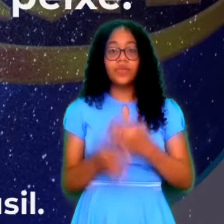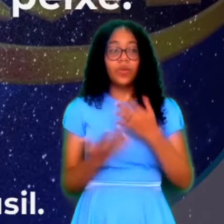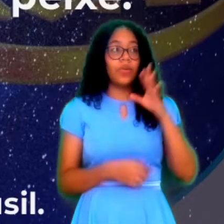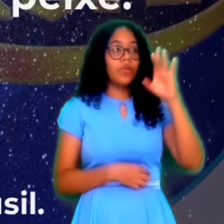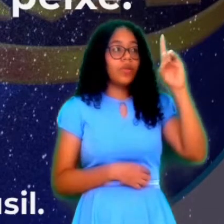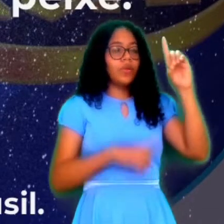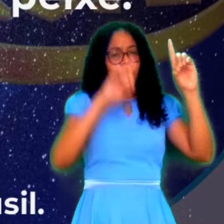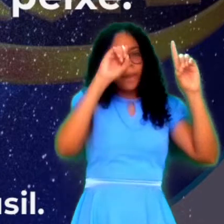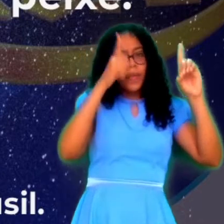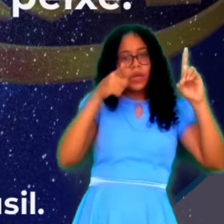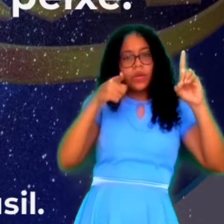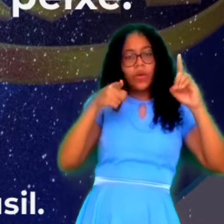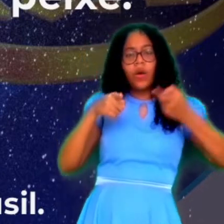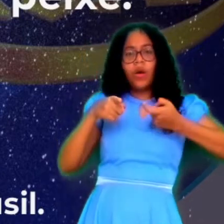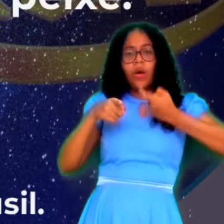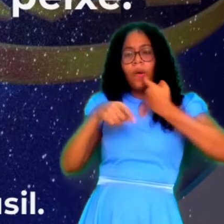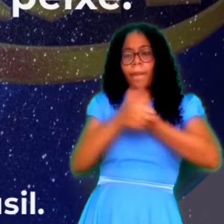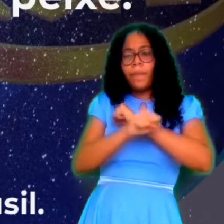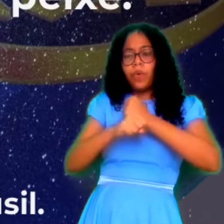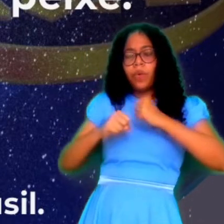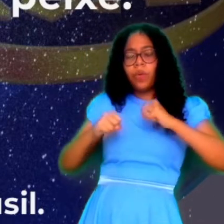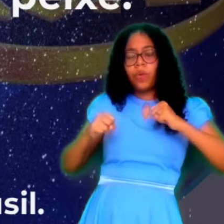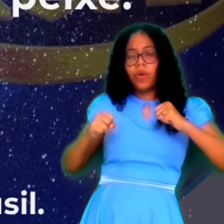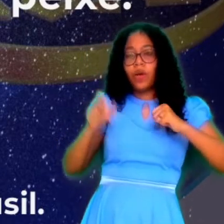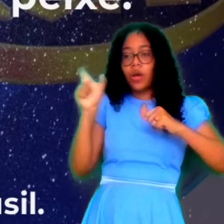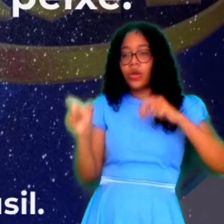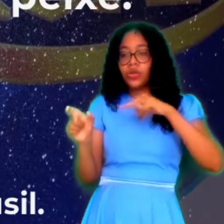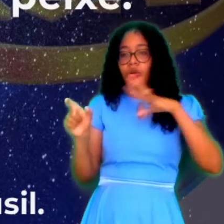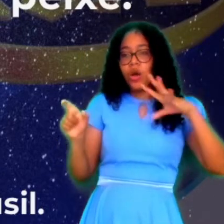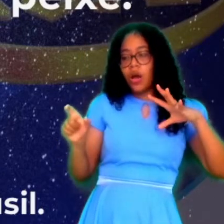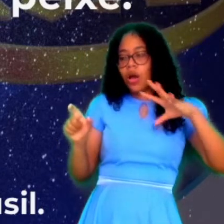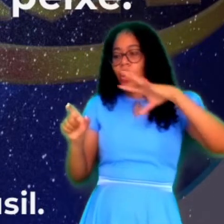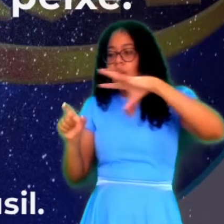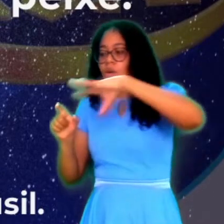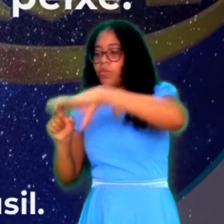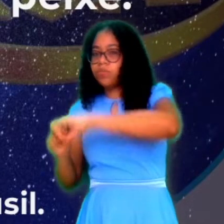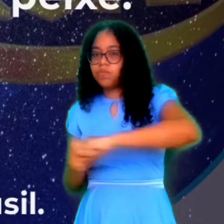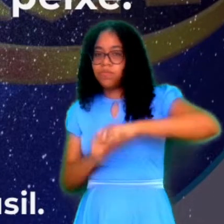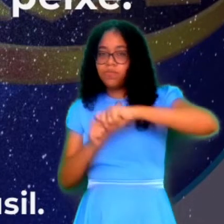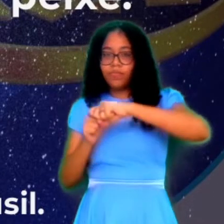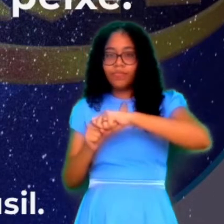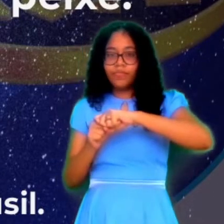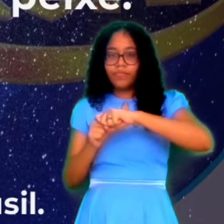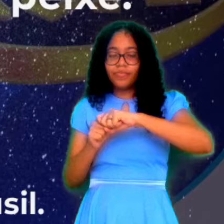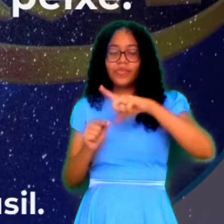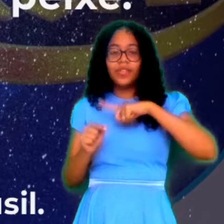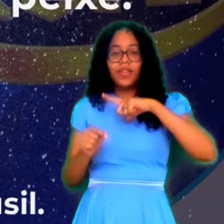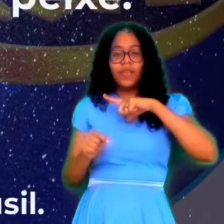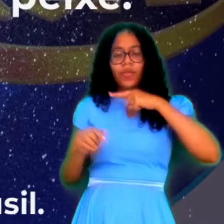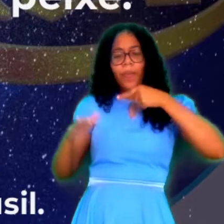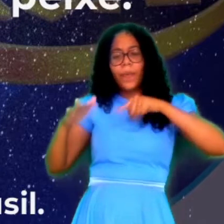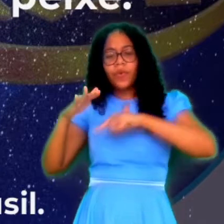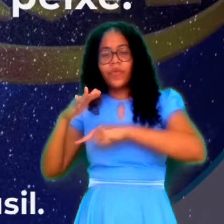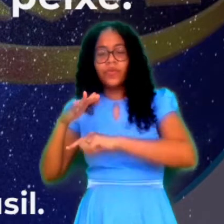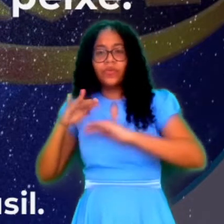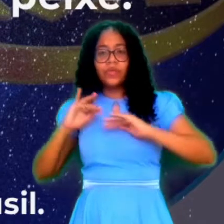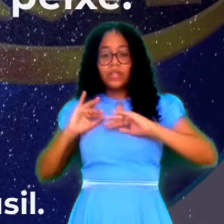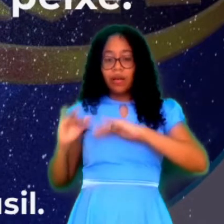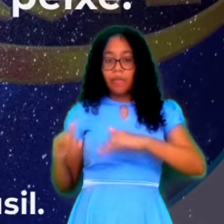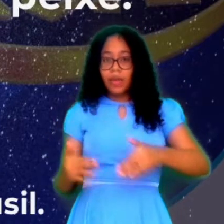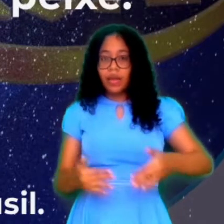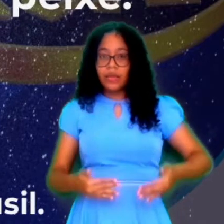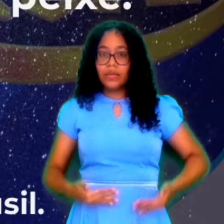peixe para que tragasse a Jonas, e esteve Jonas 3 dias e 3 noites